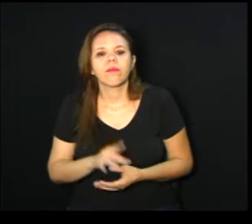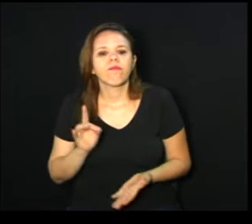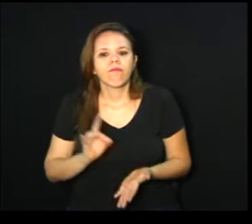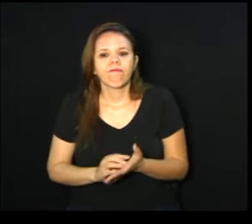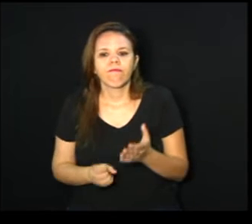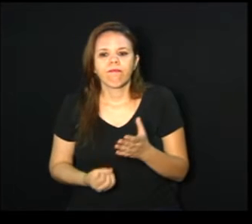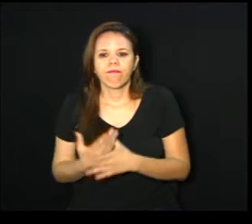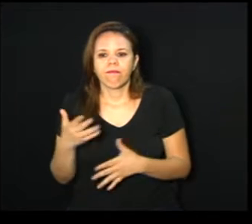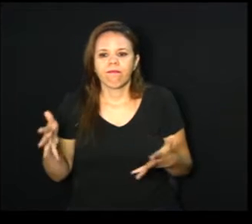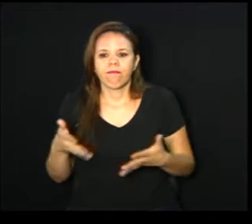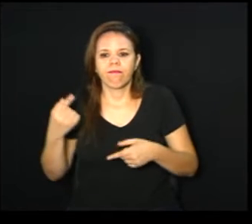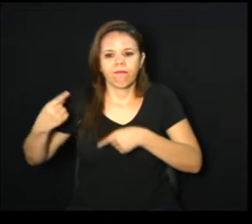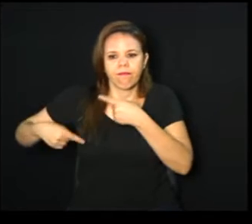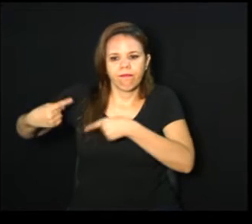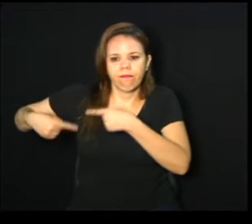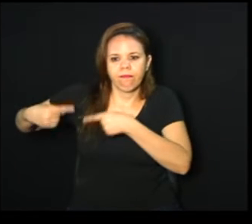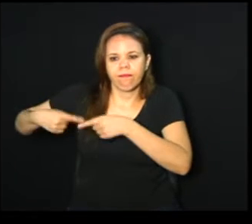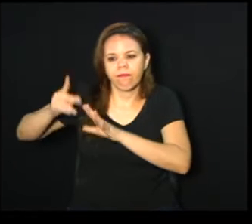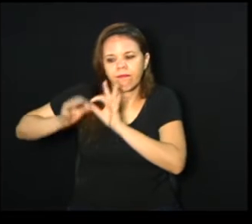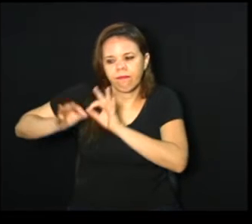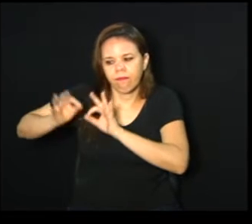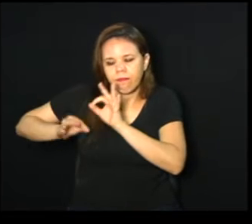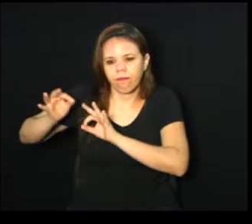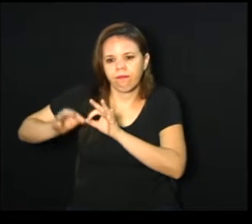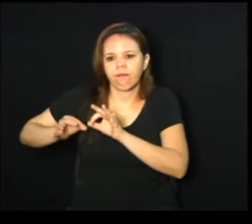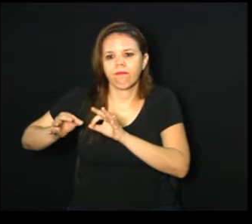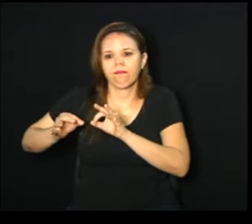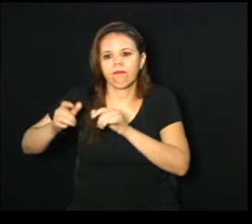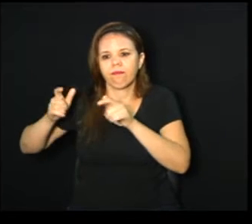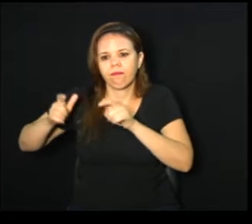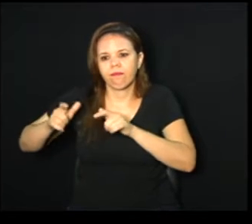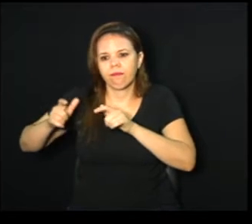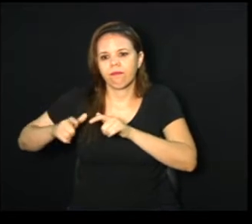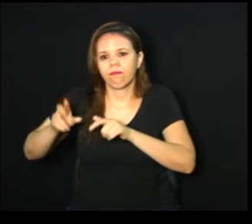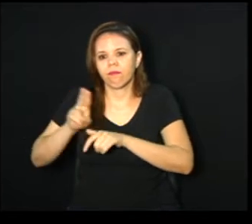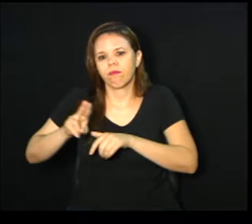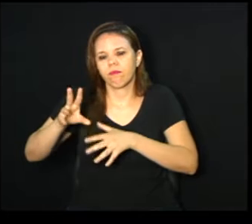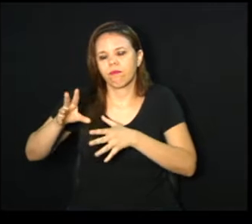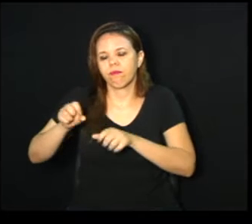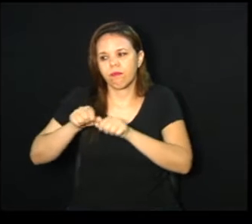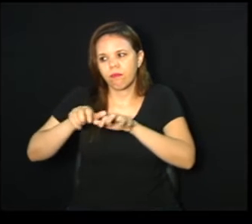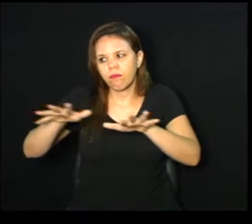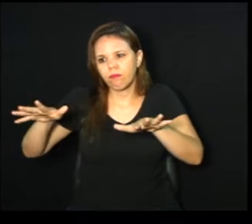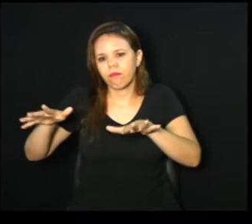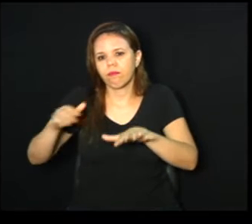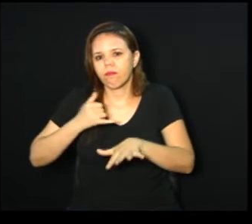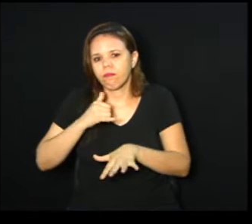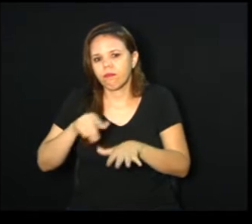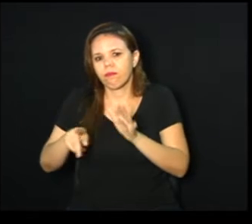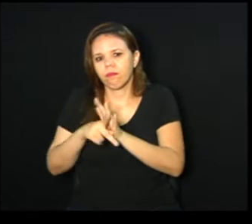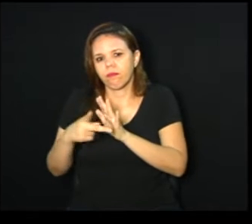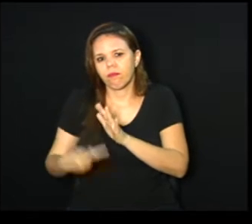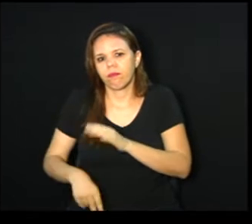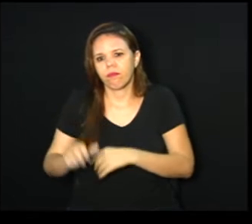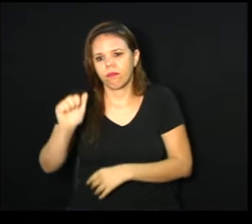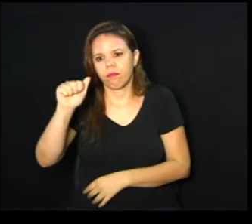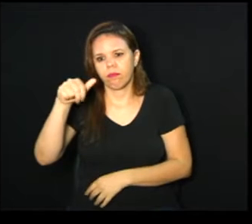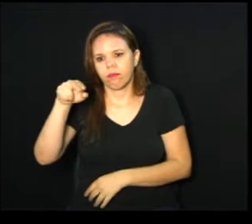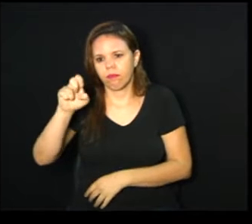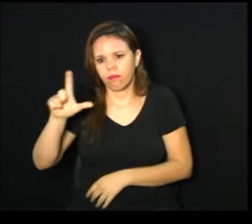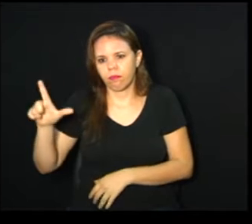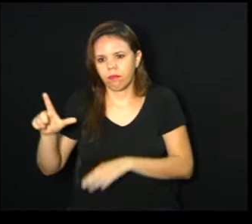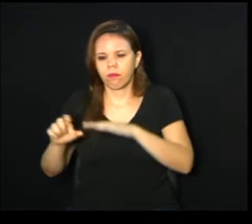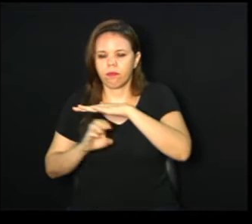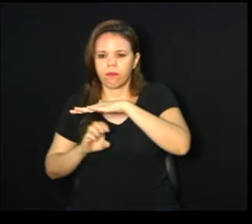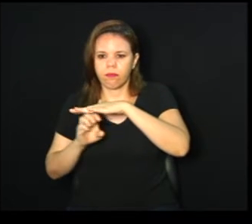muito a discussão e a regulamentação dessa microgeração distribuída. A própria ANEEL já tinha uma